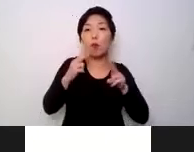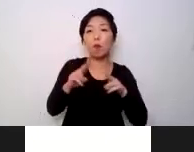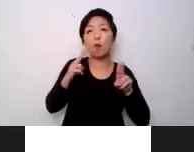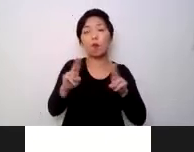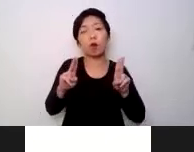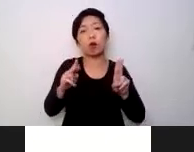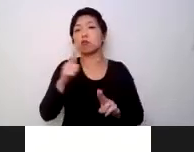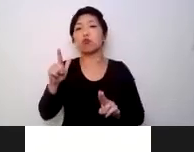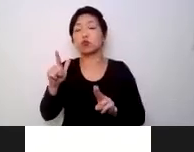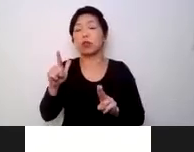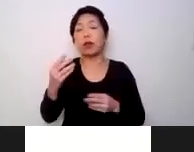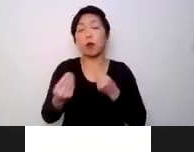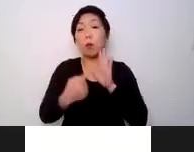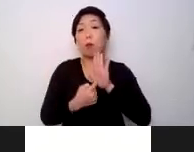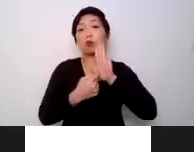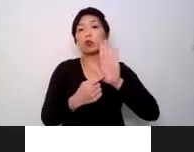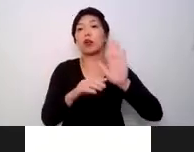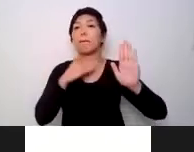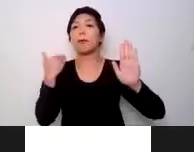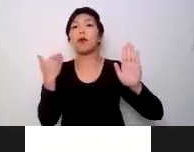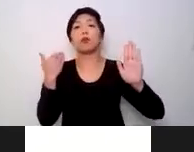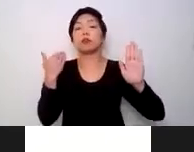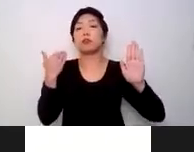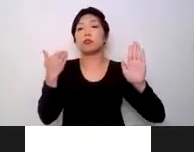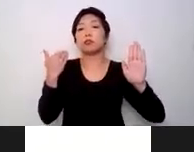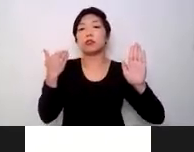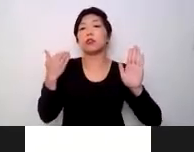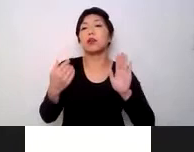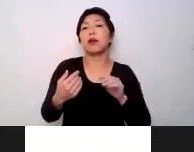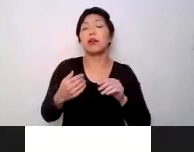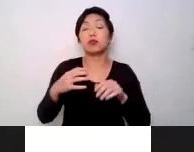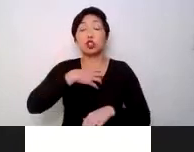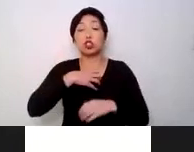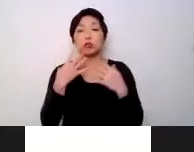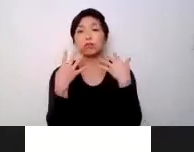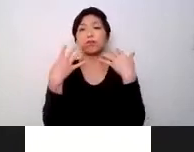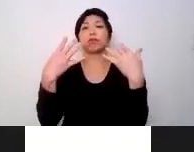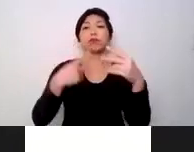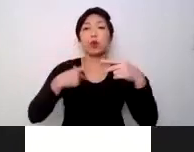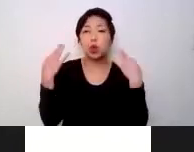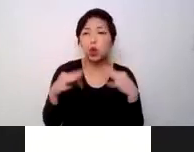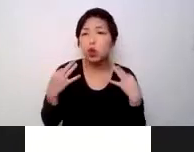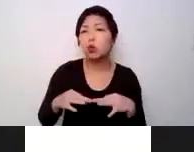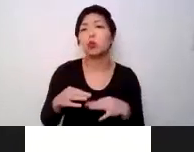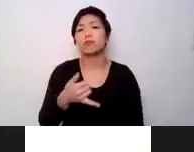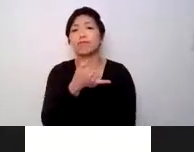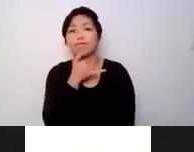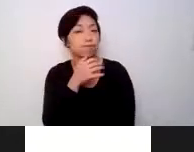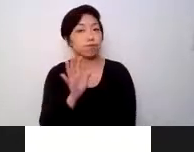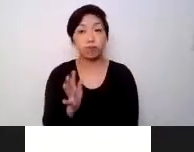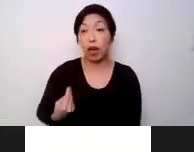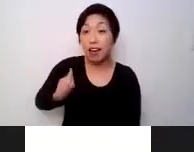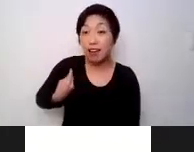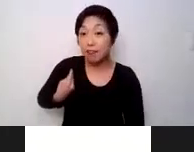espaço para manifestação pública exacerbada de dor de sentimento aquela tristeza a vida ela tem que sempre